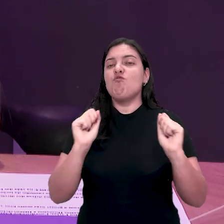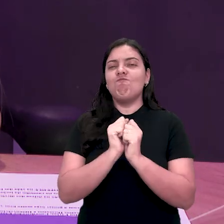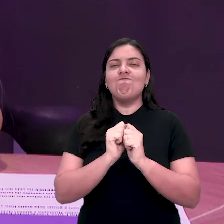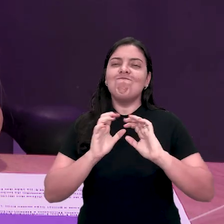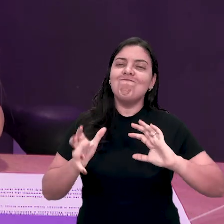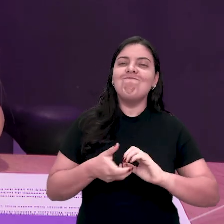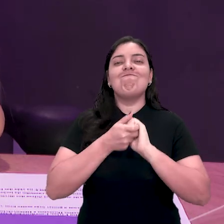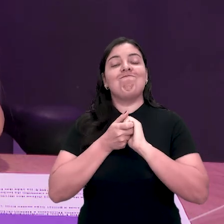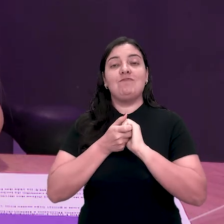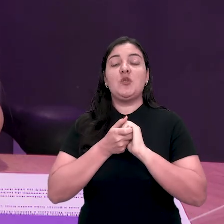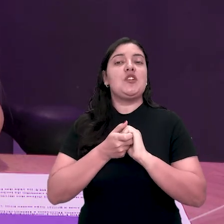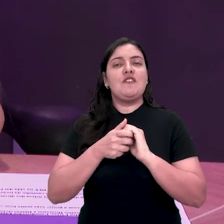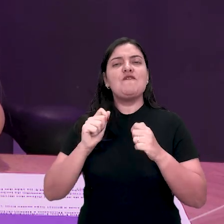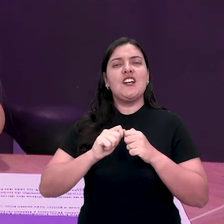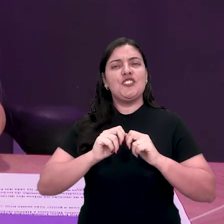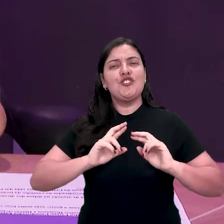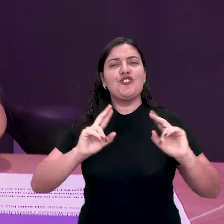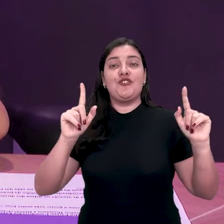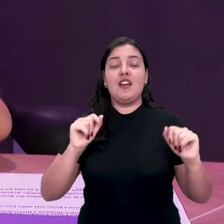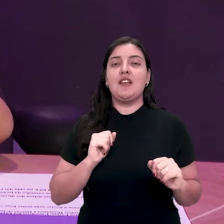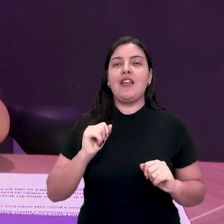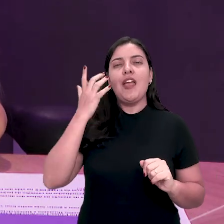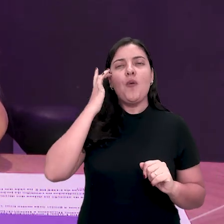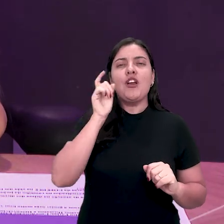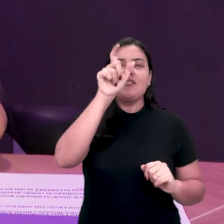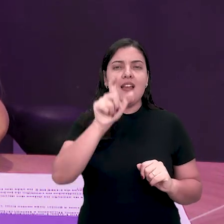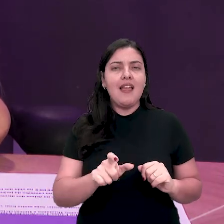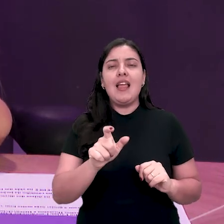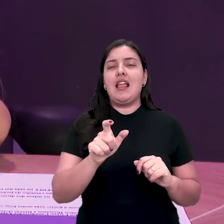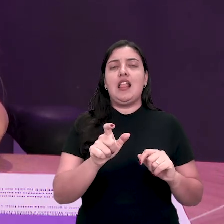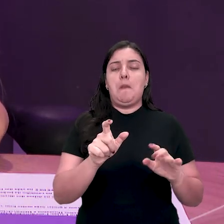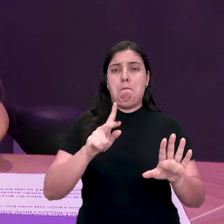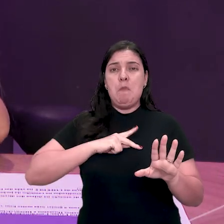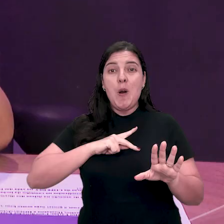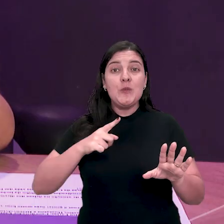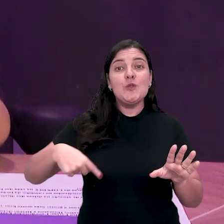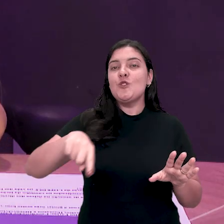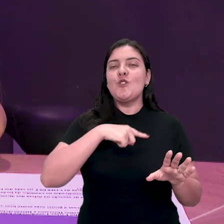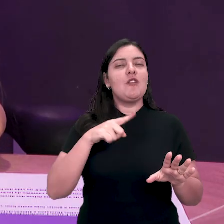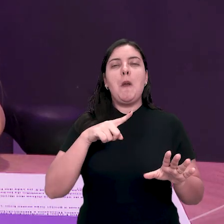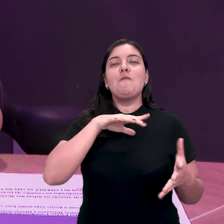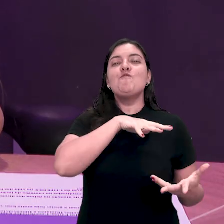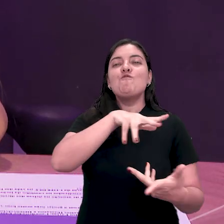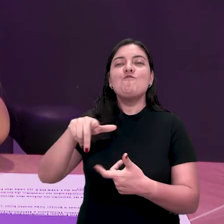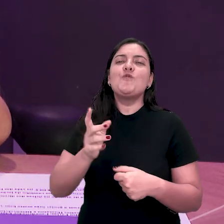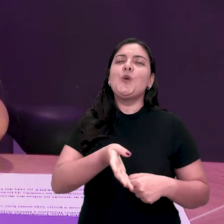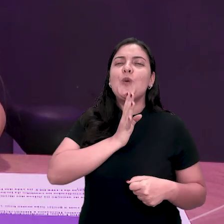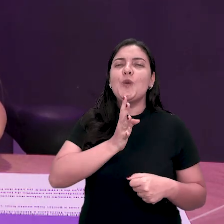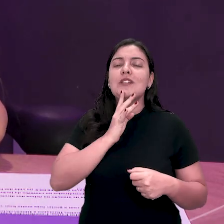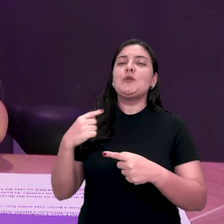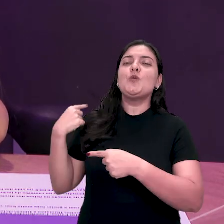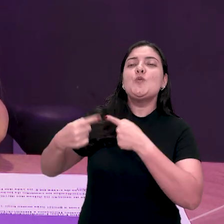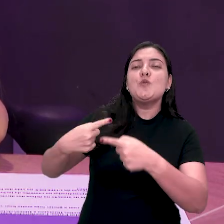dadas para fazer a diferença. Eu acho que como ele, não é mais para a gente, mas é para o mundo, para as pessoas que estão por